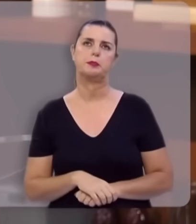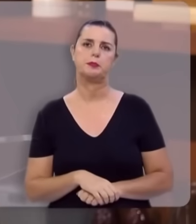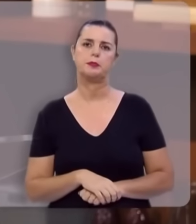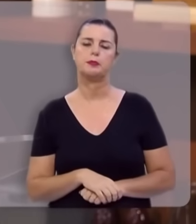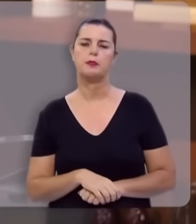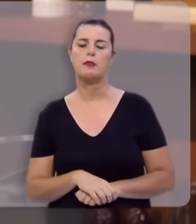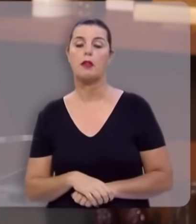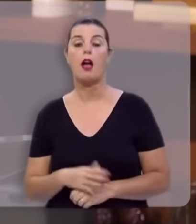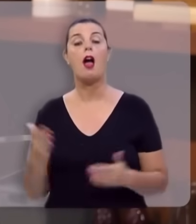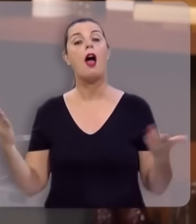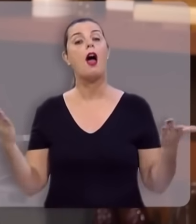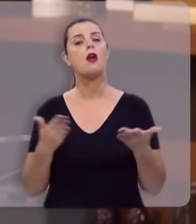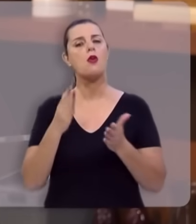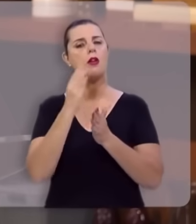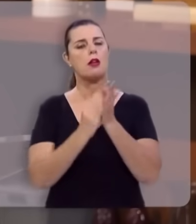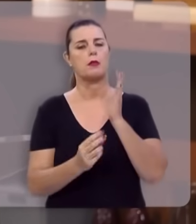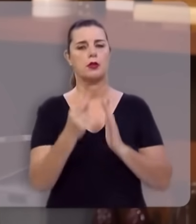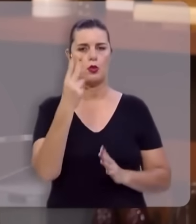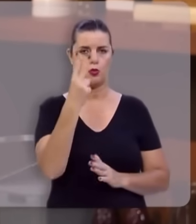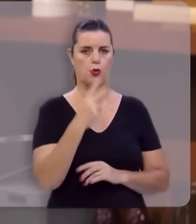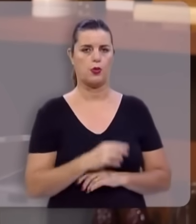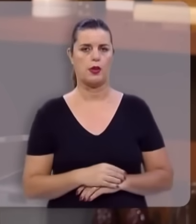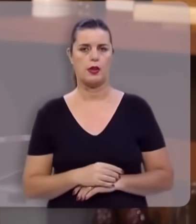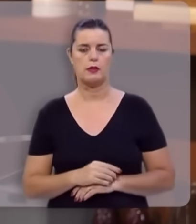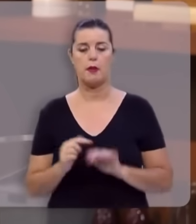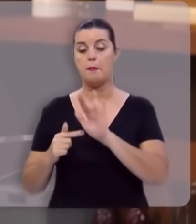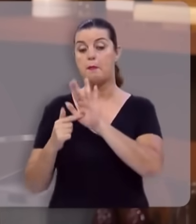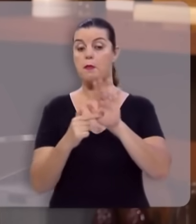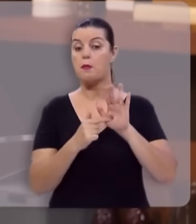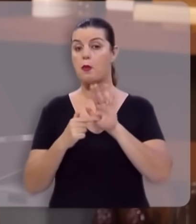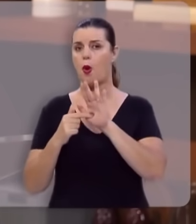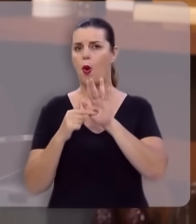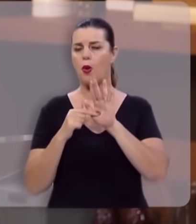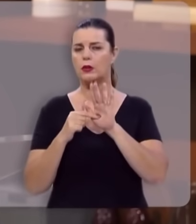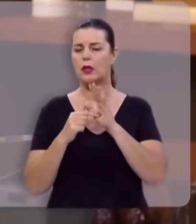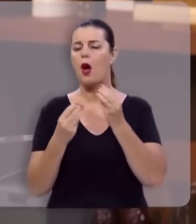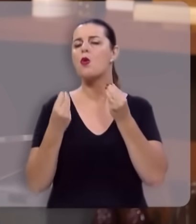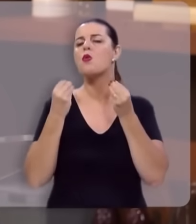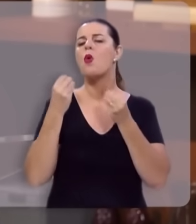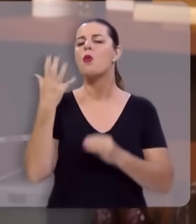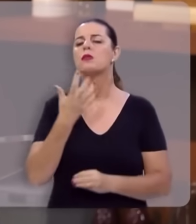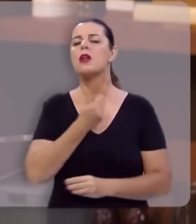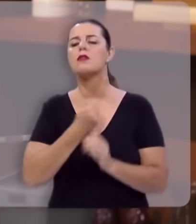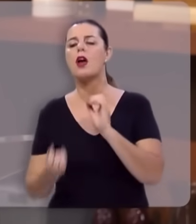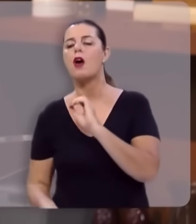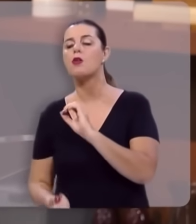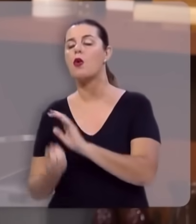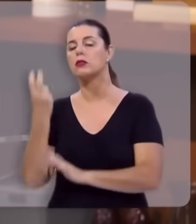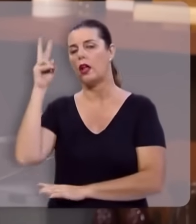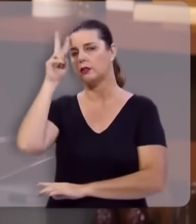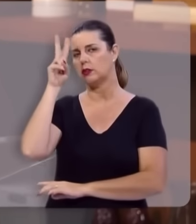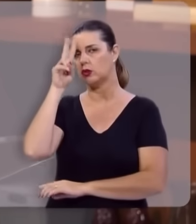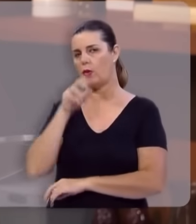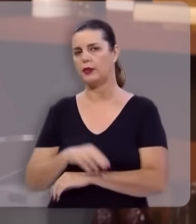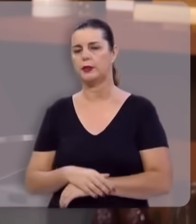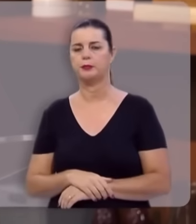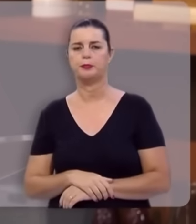Agora, no capítulo 2, ele vai mostrar como esta salvação acontece historicamente.